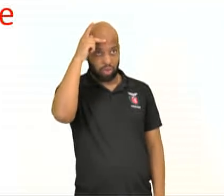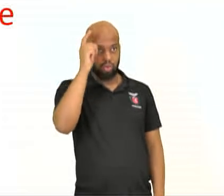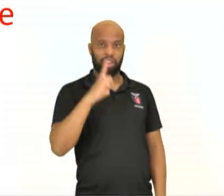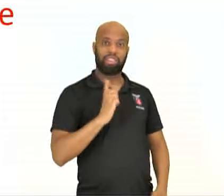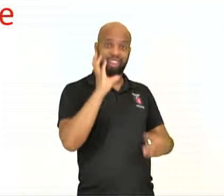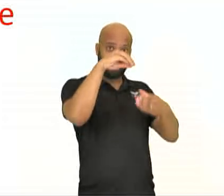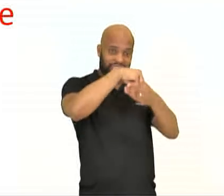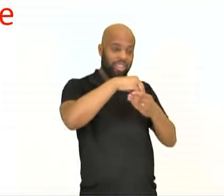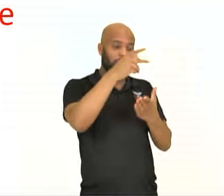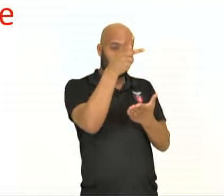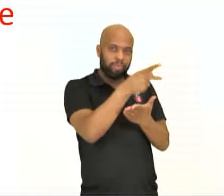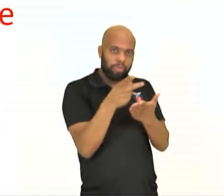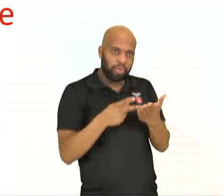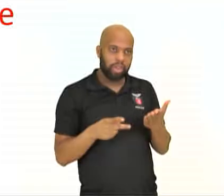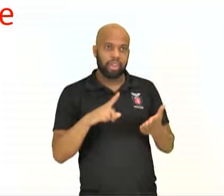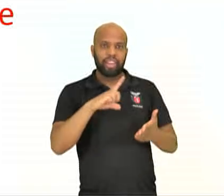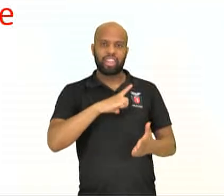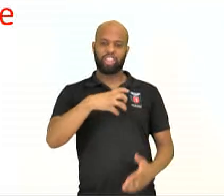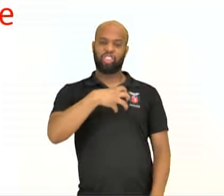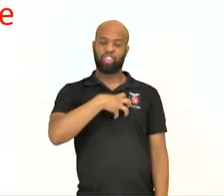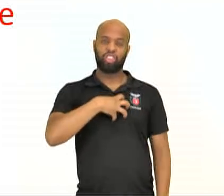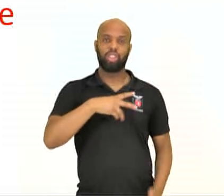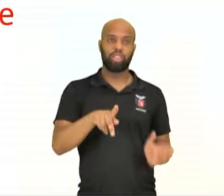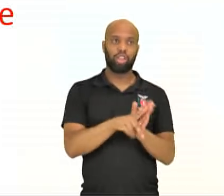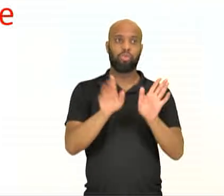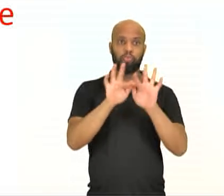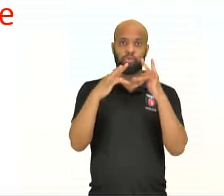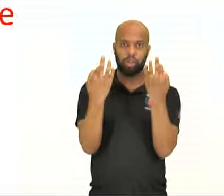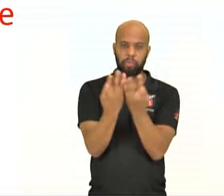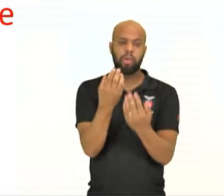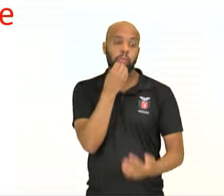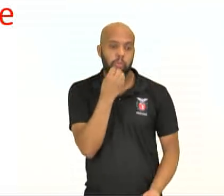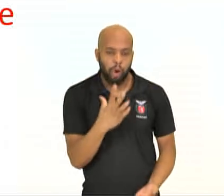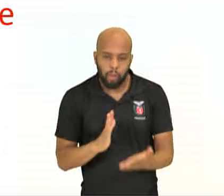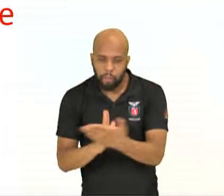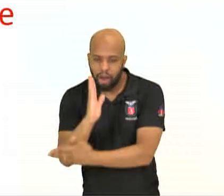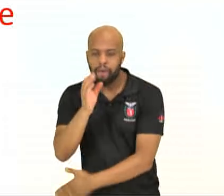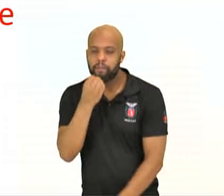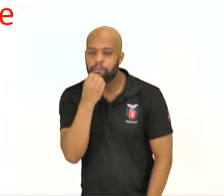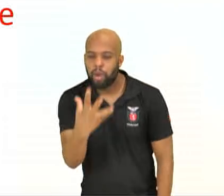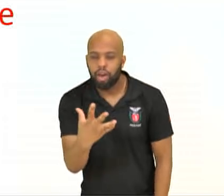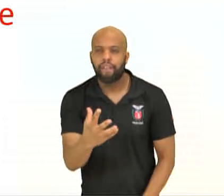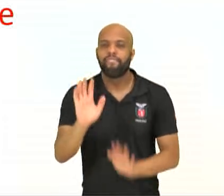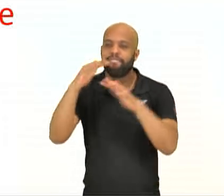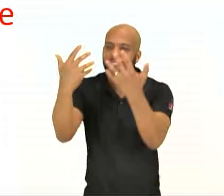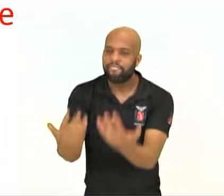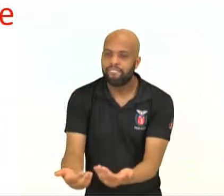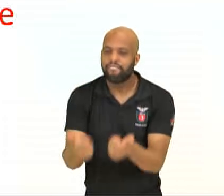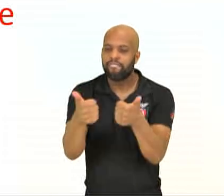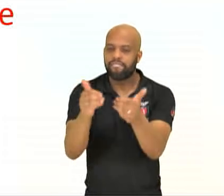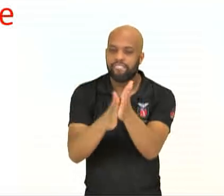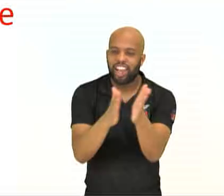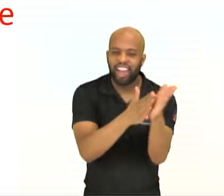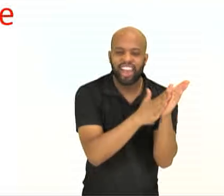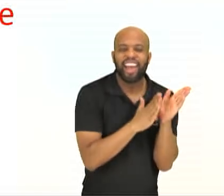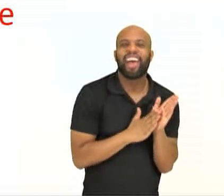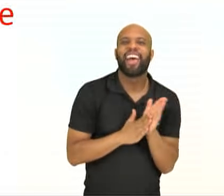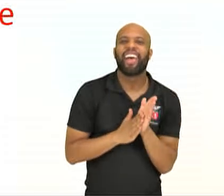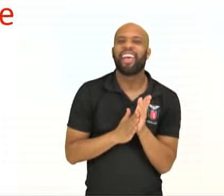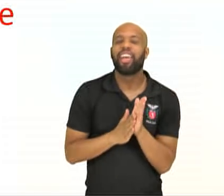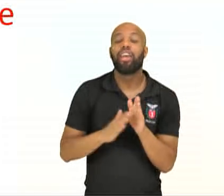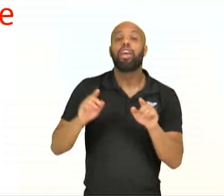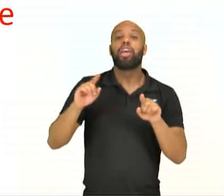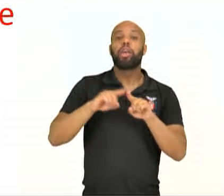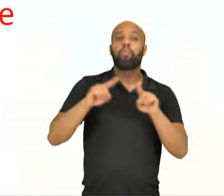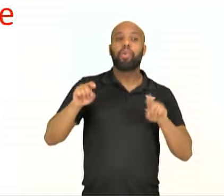eu do poema, tem atitudes que os familiares aprovam, ele é elogiado, o queridinho.